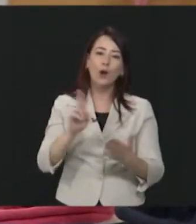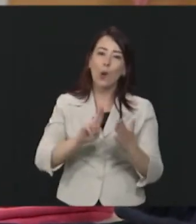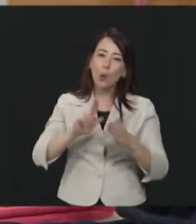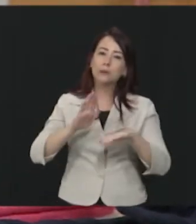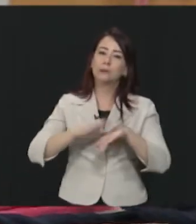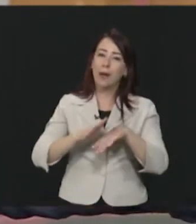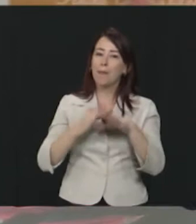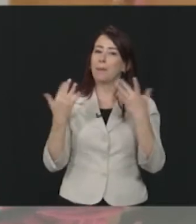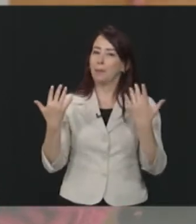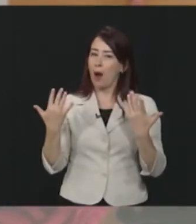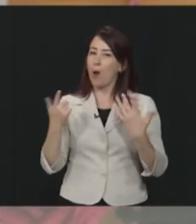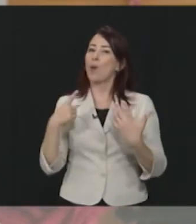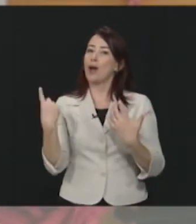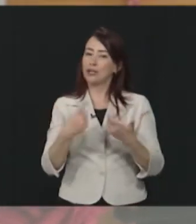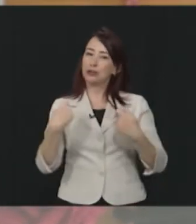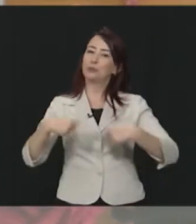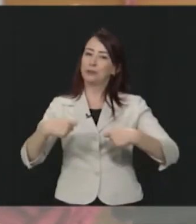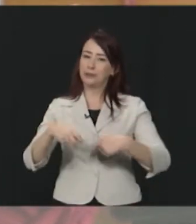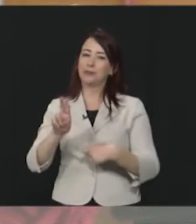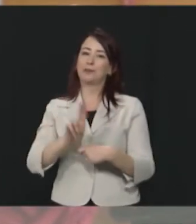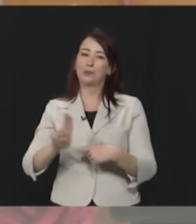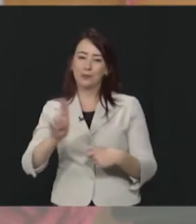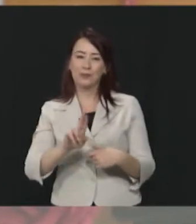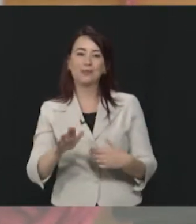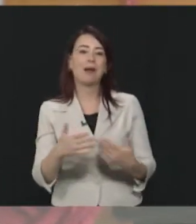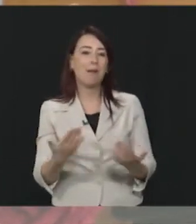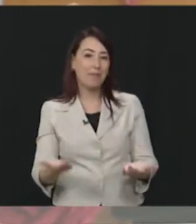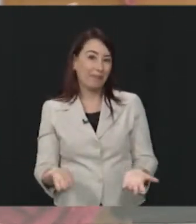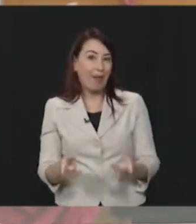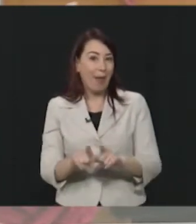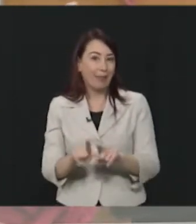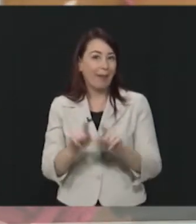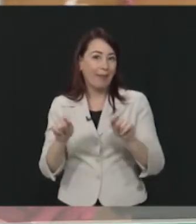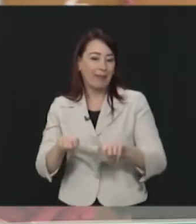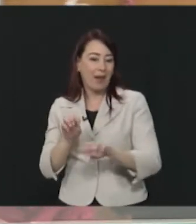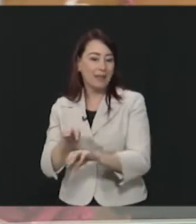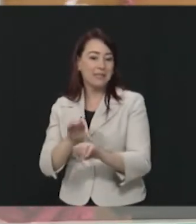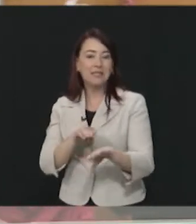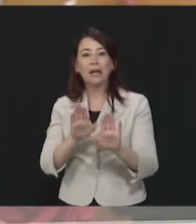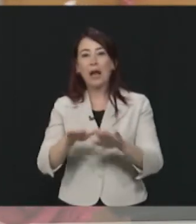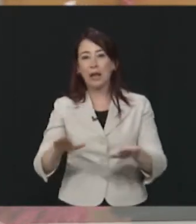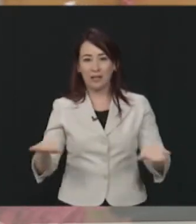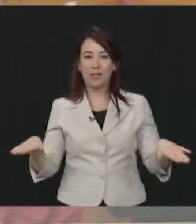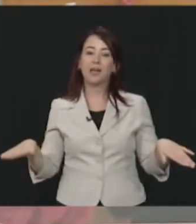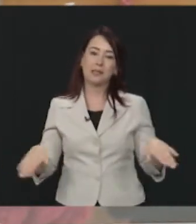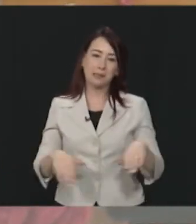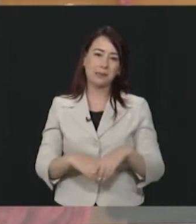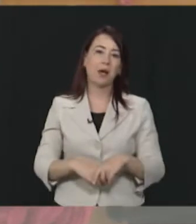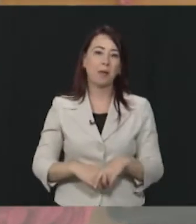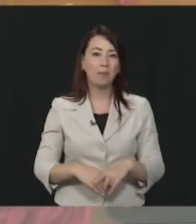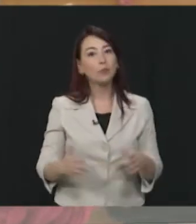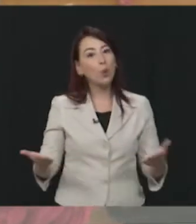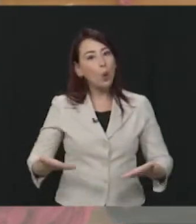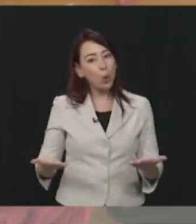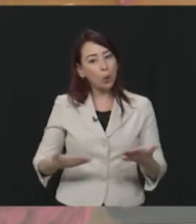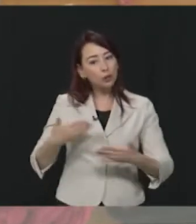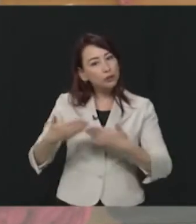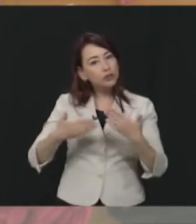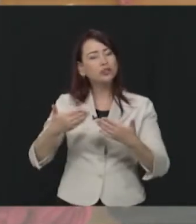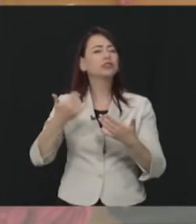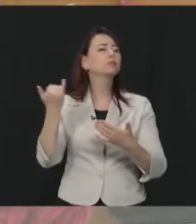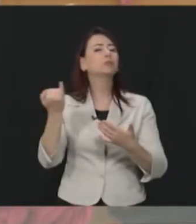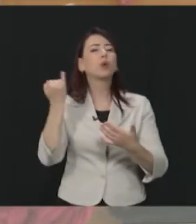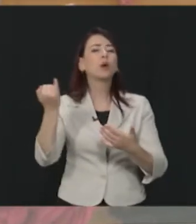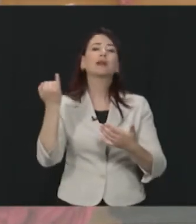até hoje, né? Até criança devagar. Pode aprender, né? Essa técnica aí. É muito importante hoje em dia a gente deixar a criança